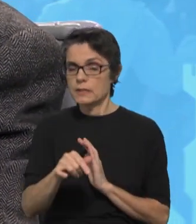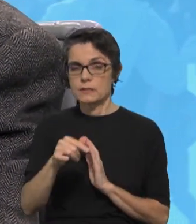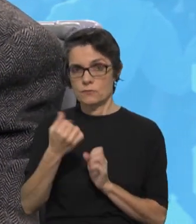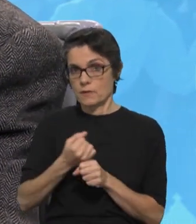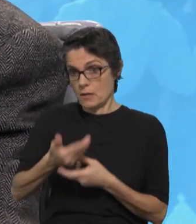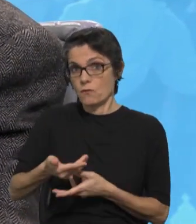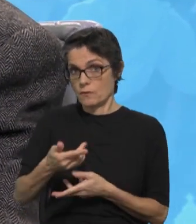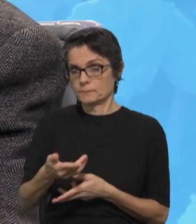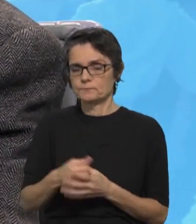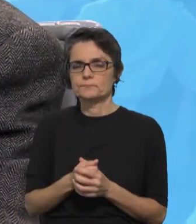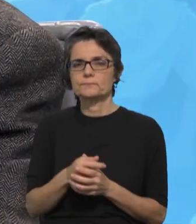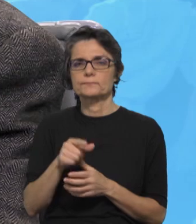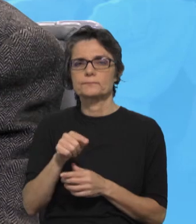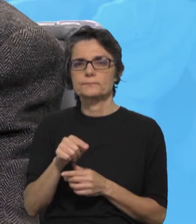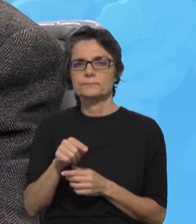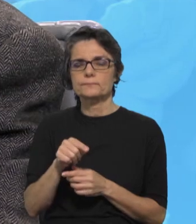trabalhar. E